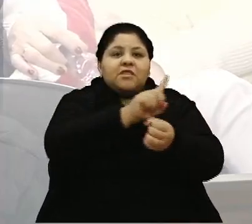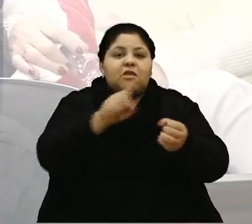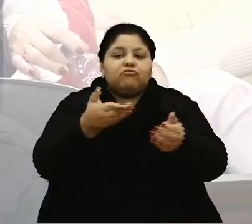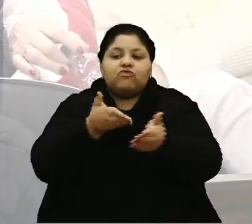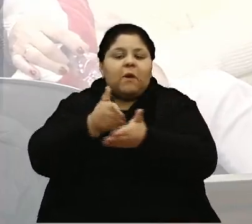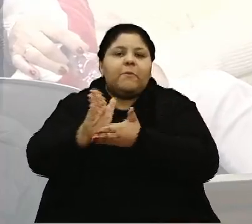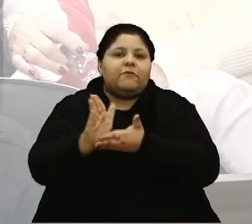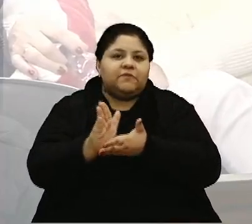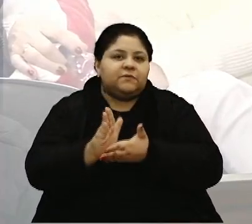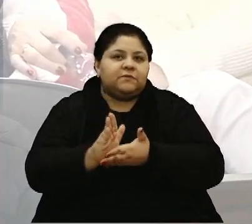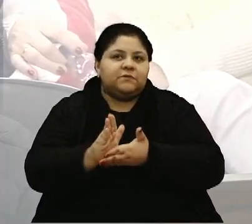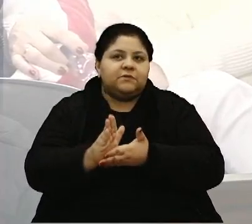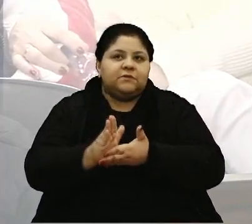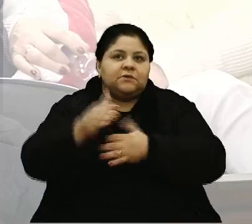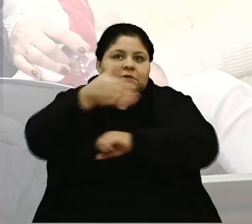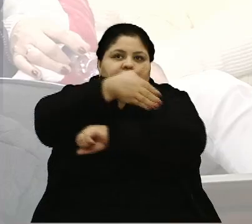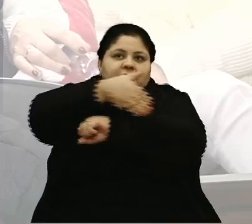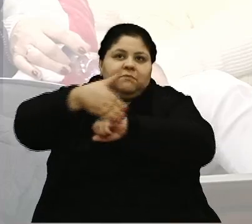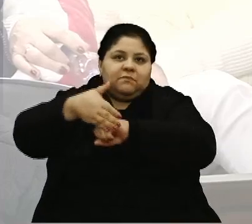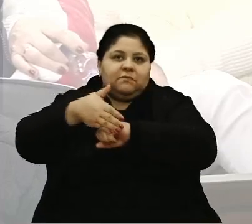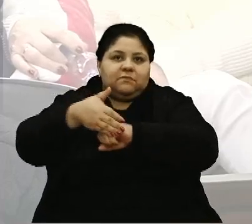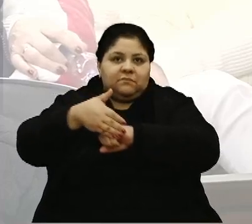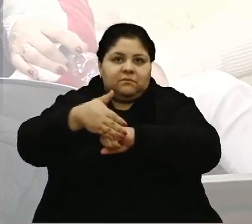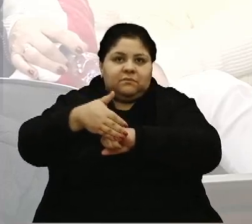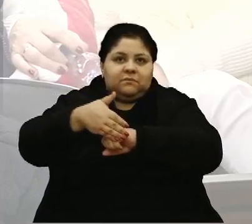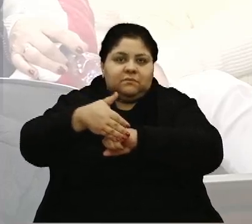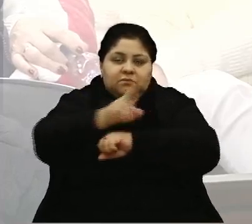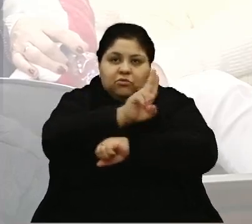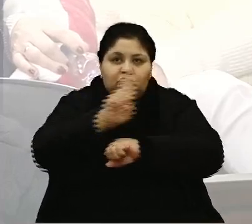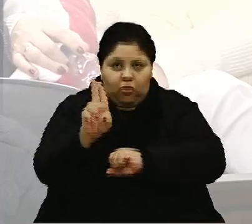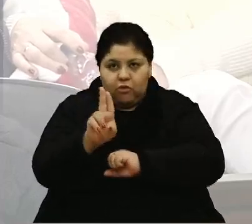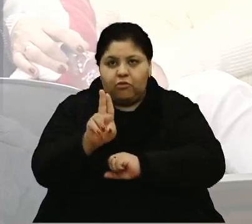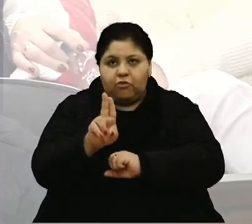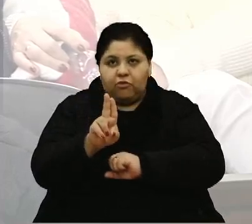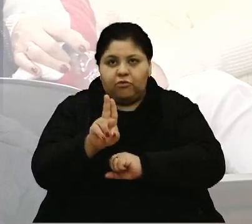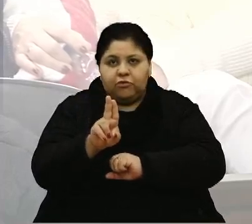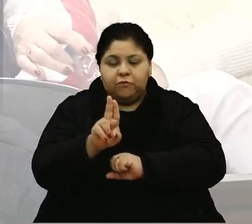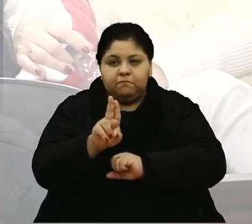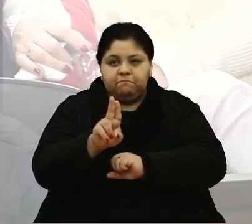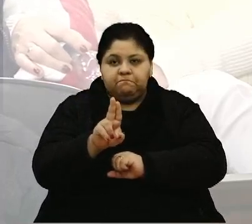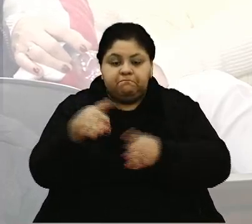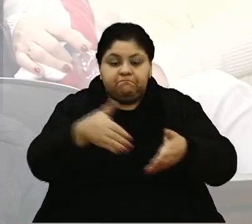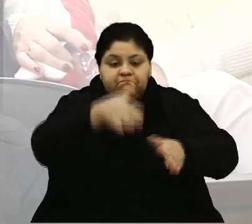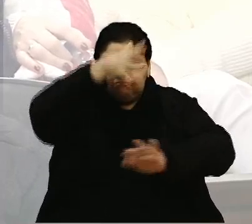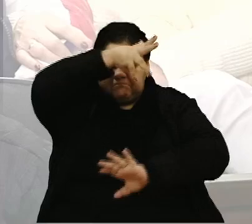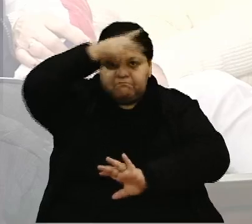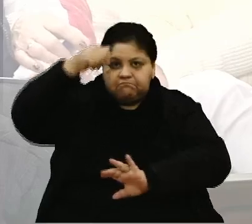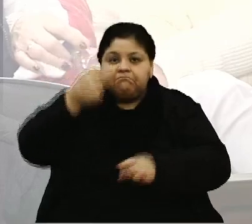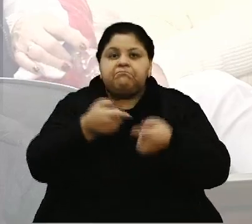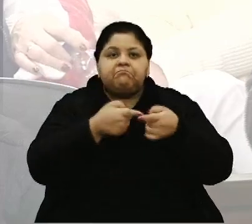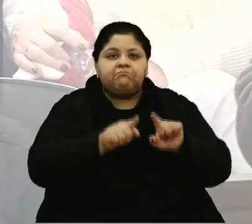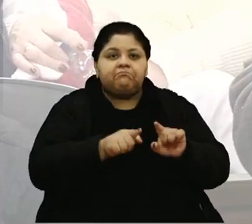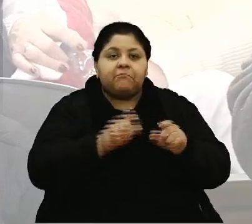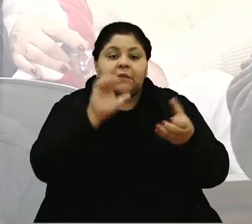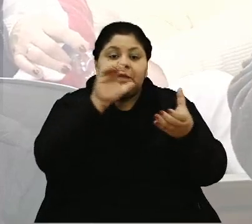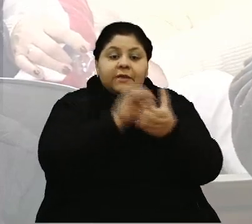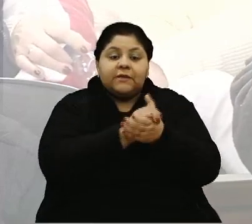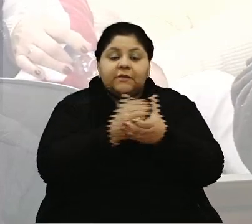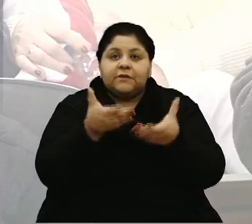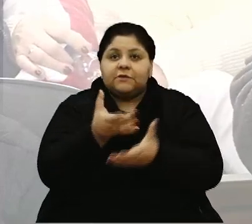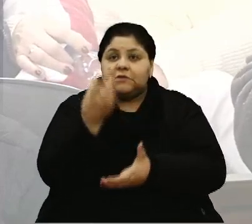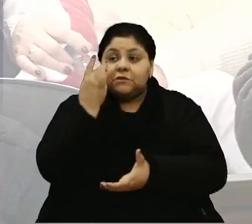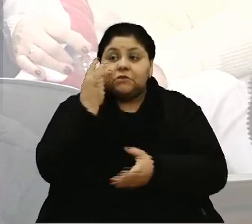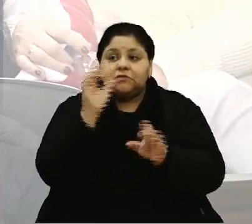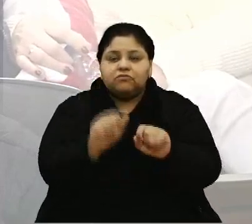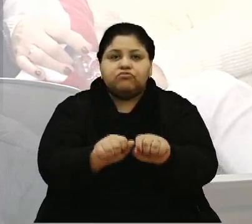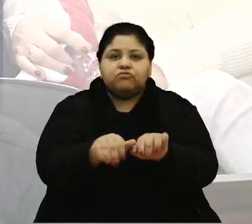aprovação da rua, né, que nós vamos denominar uma estrada municipal, mas que esse casal que está aqui presente no